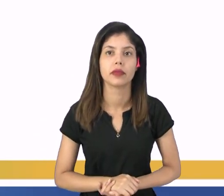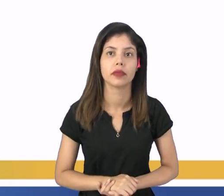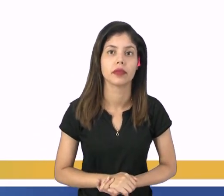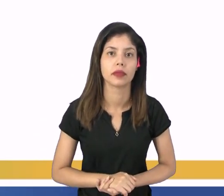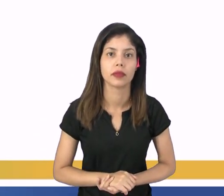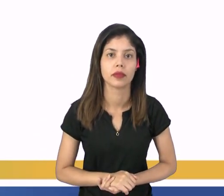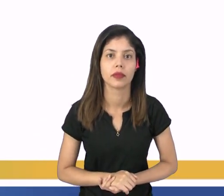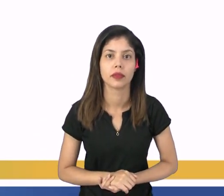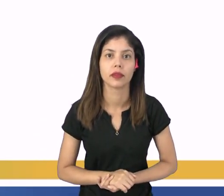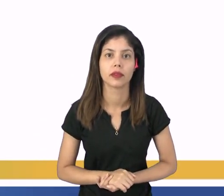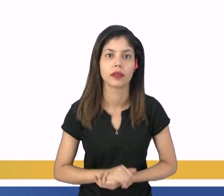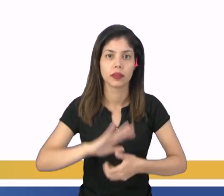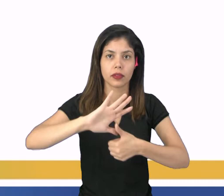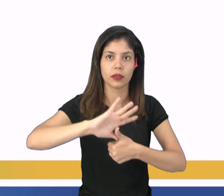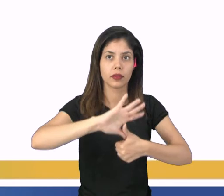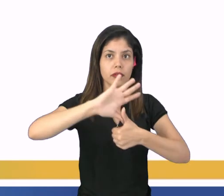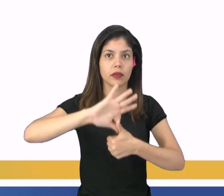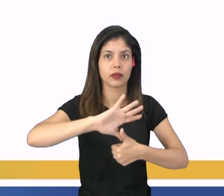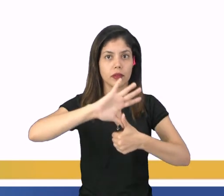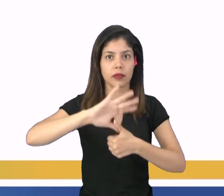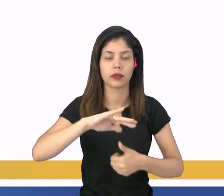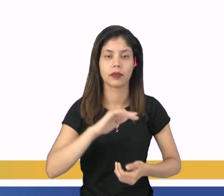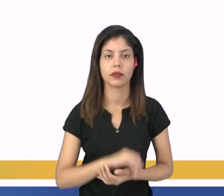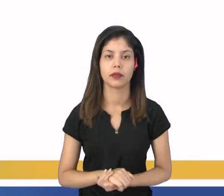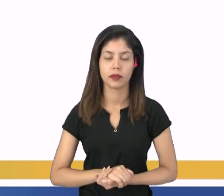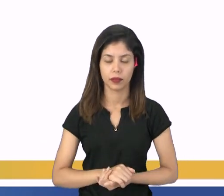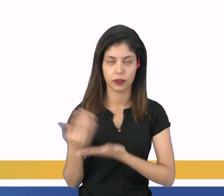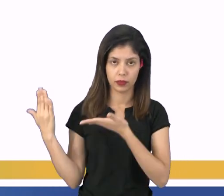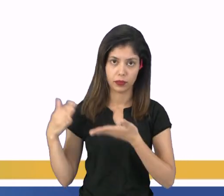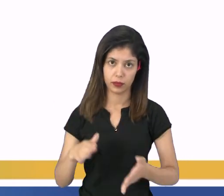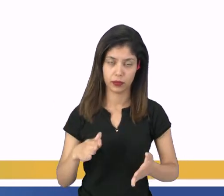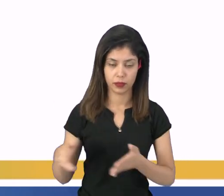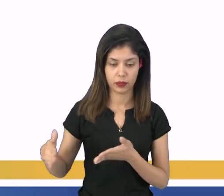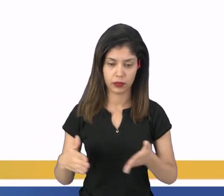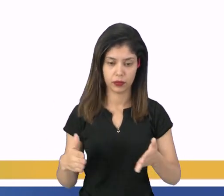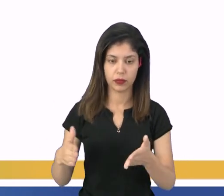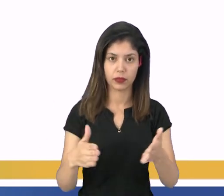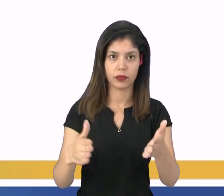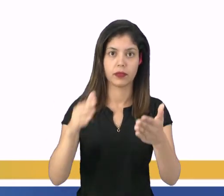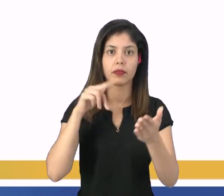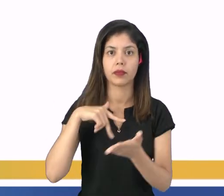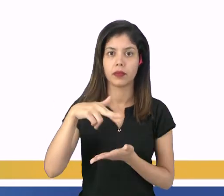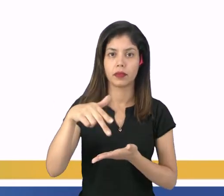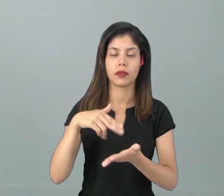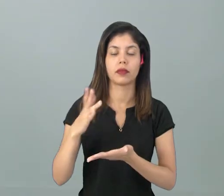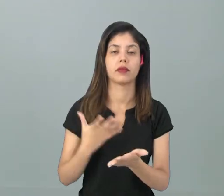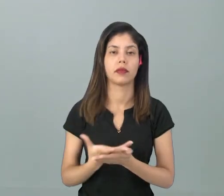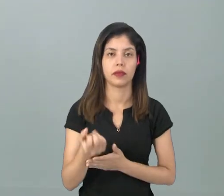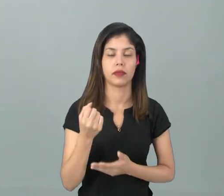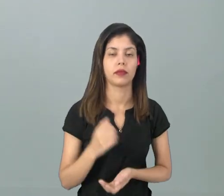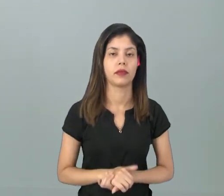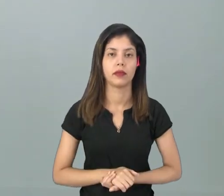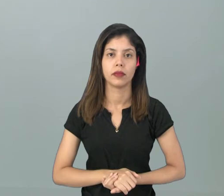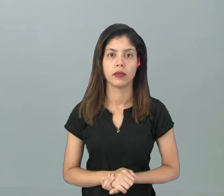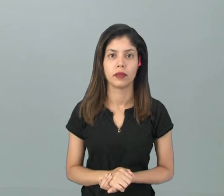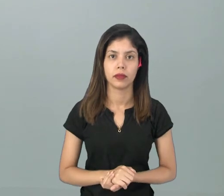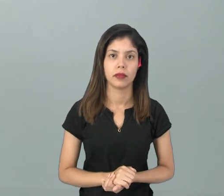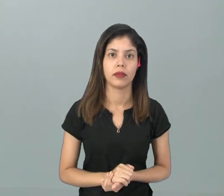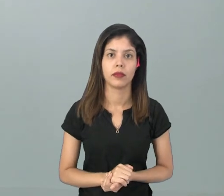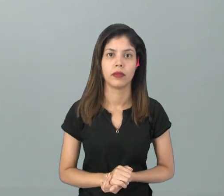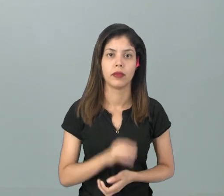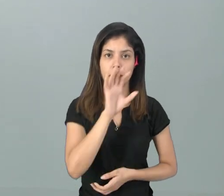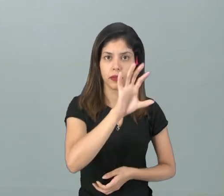América do Sul, certo? Chegando a fazer caminhos, né, caminhadas, capturas, né, pela